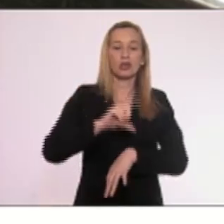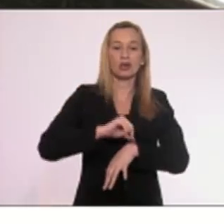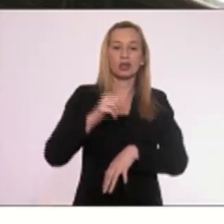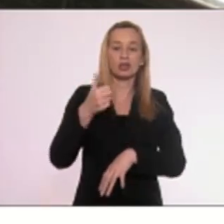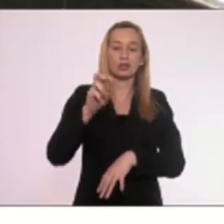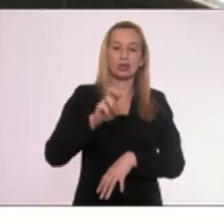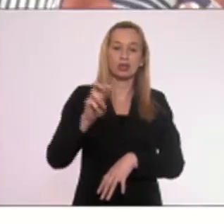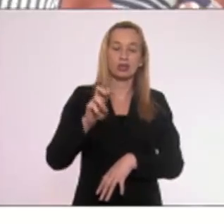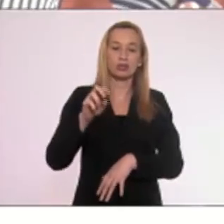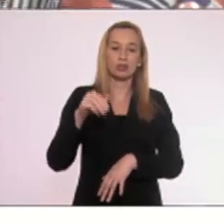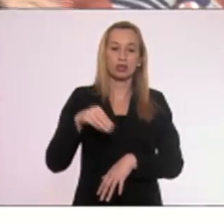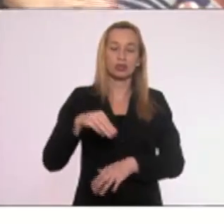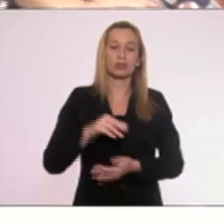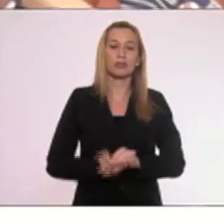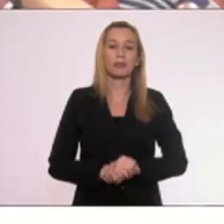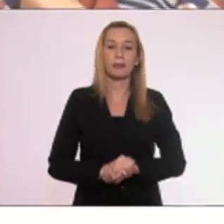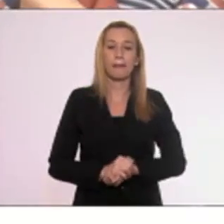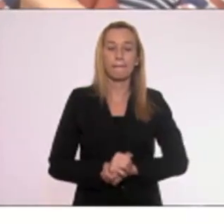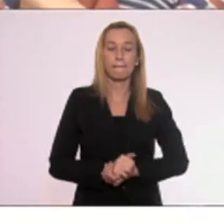16h55.